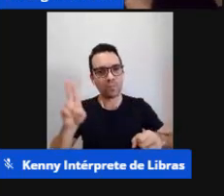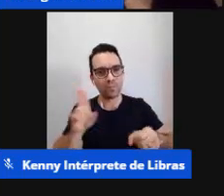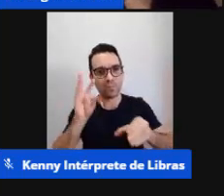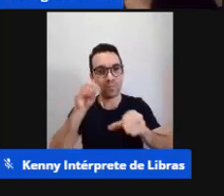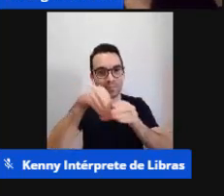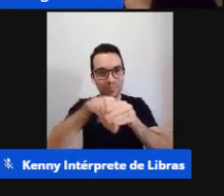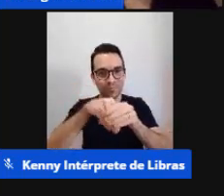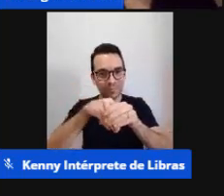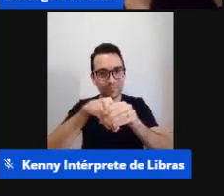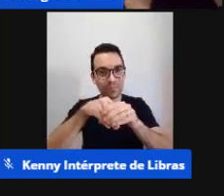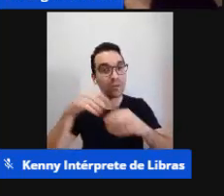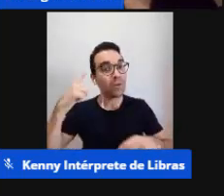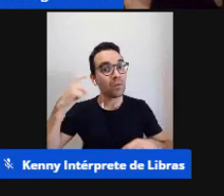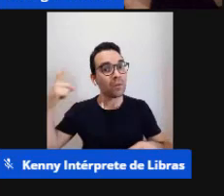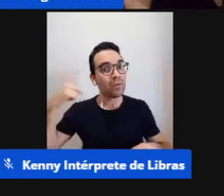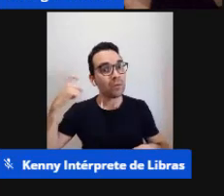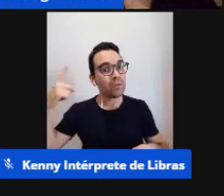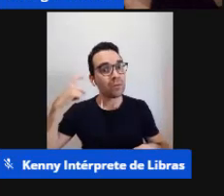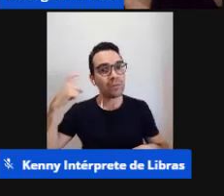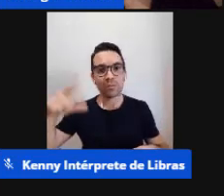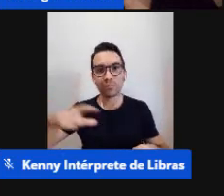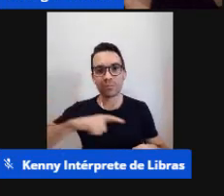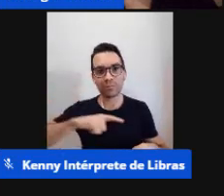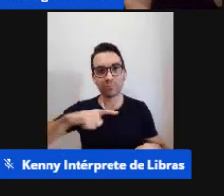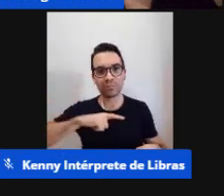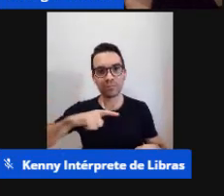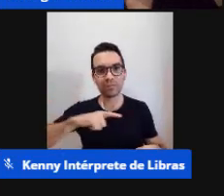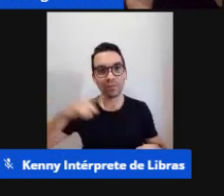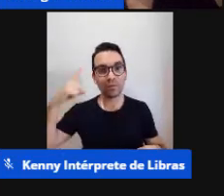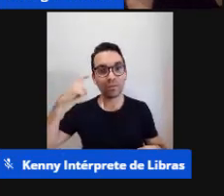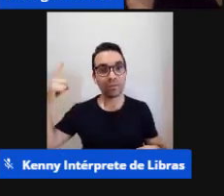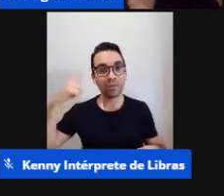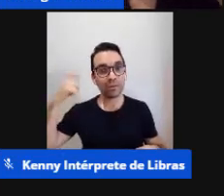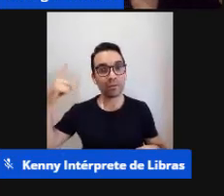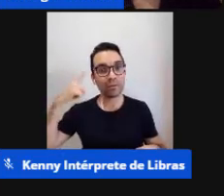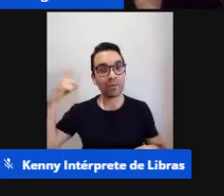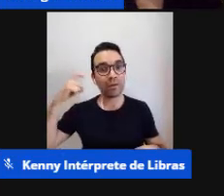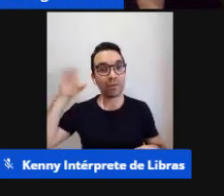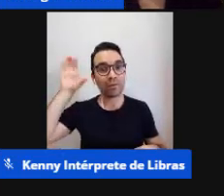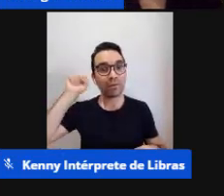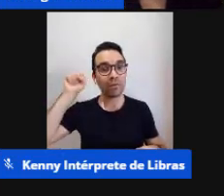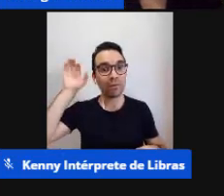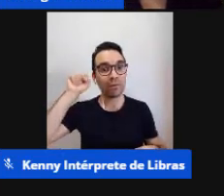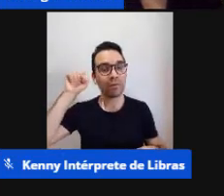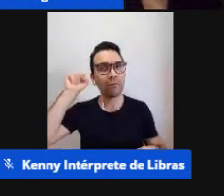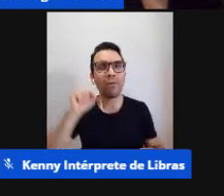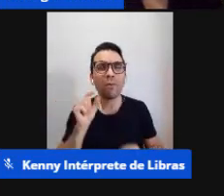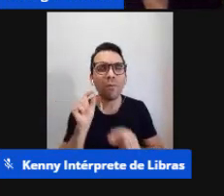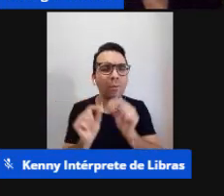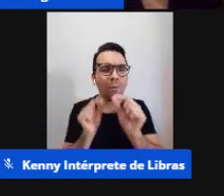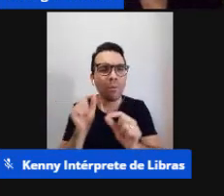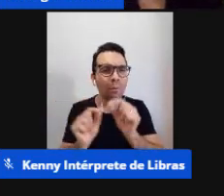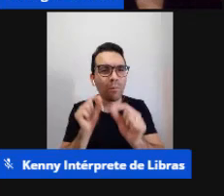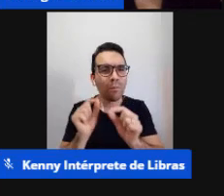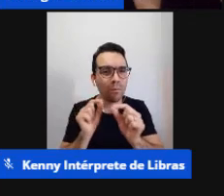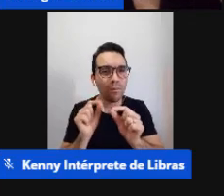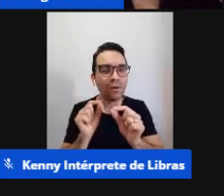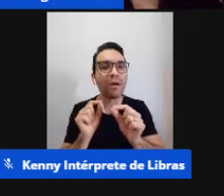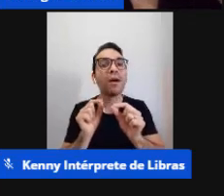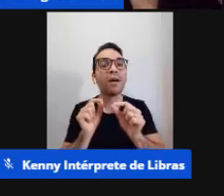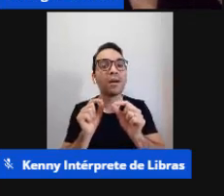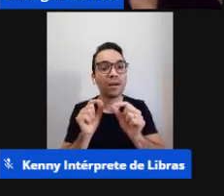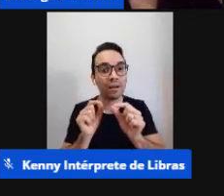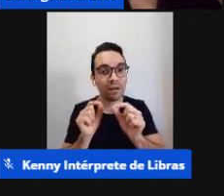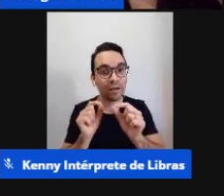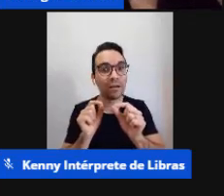som diferenciado. Então isso é importante para a criança, para saber ouvir, né, primeiro, para depois produzir esses sons. Então aqui também